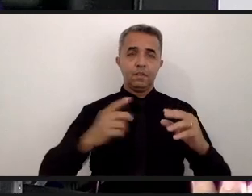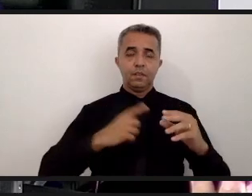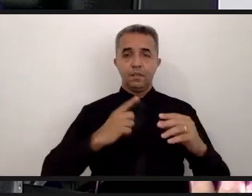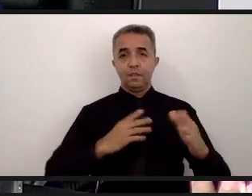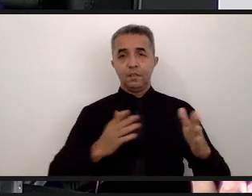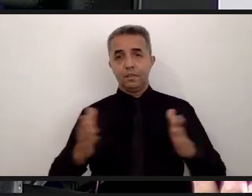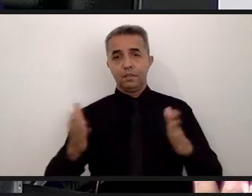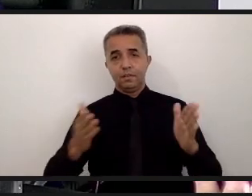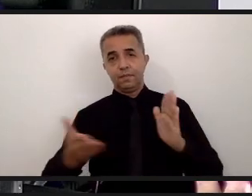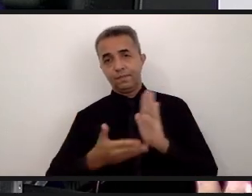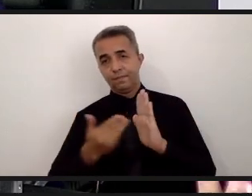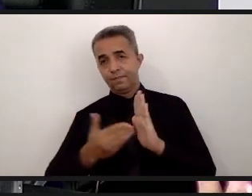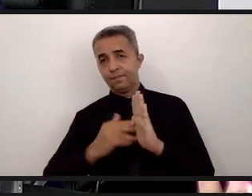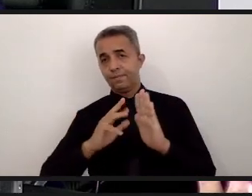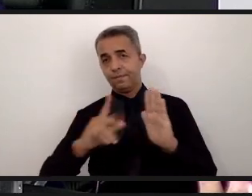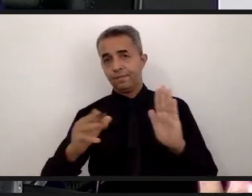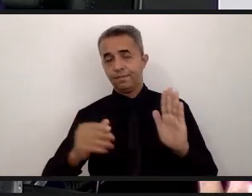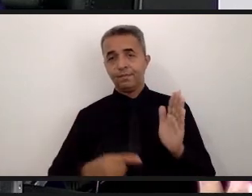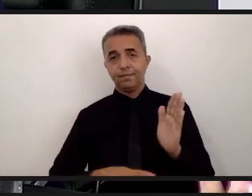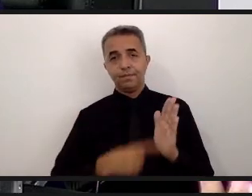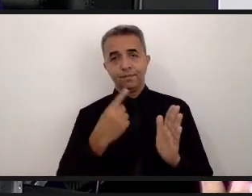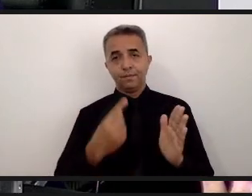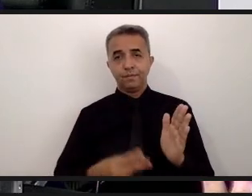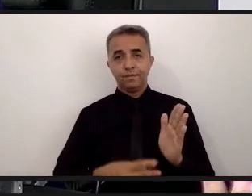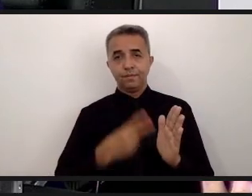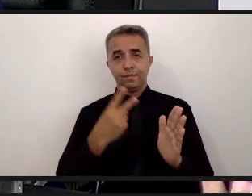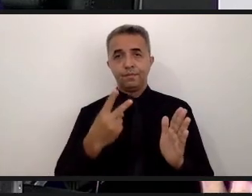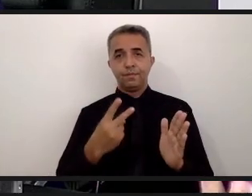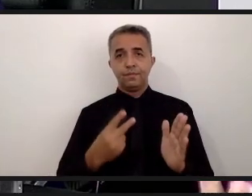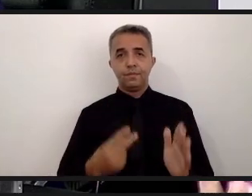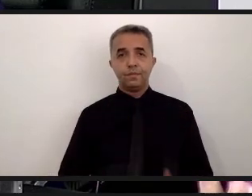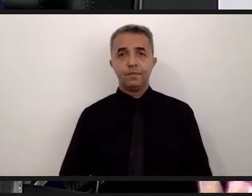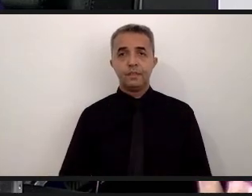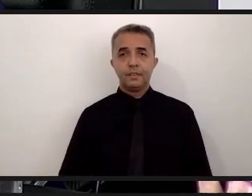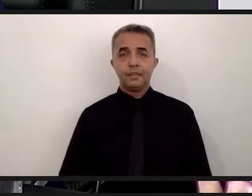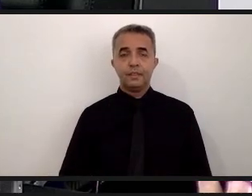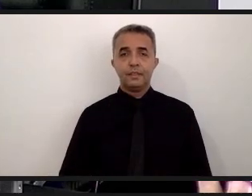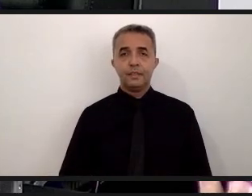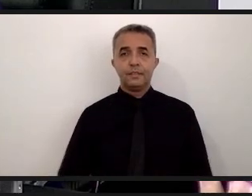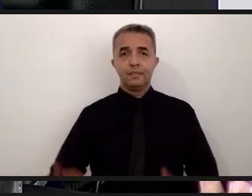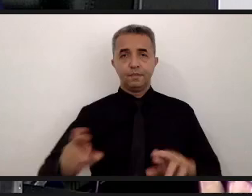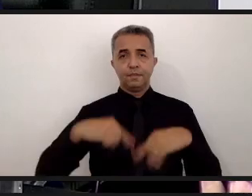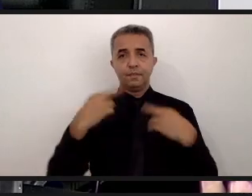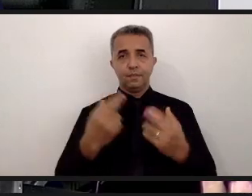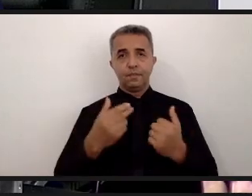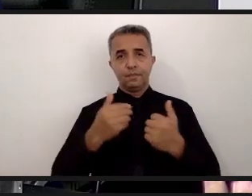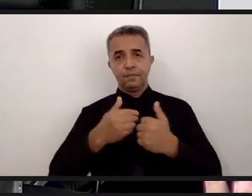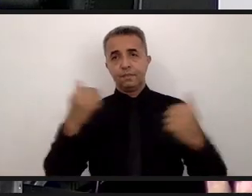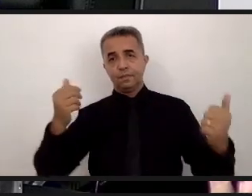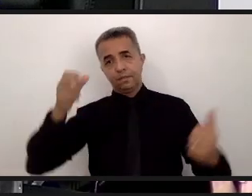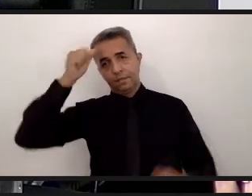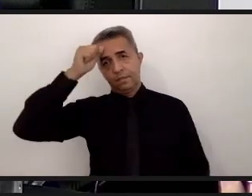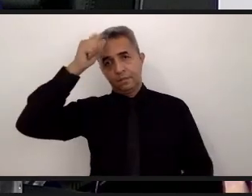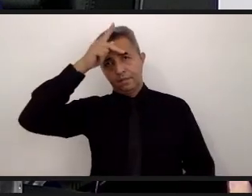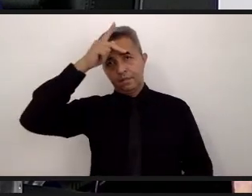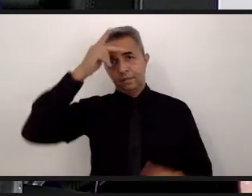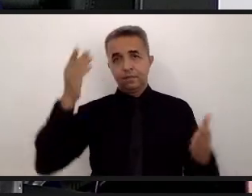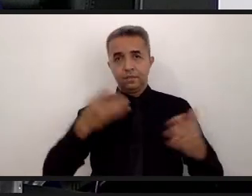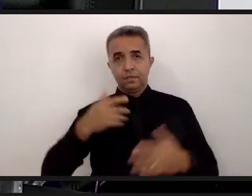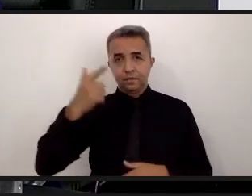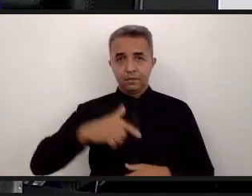já houve aqui, por 2 ocasiões no meu mandato, sessões para afastar o prefeito, que agora acaba de